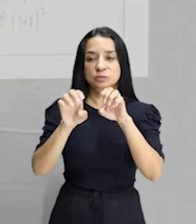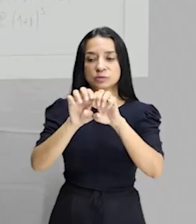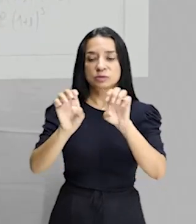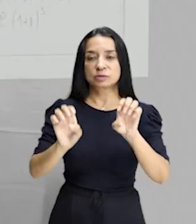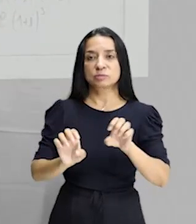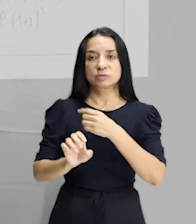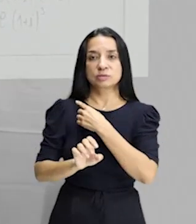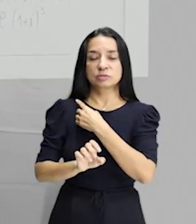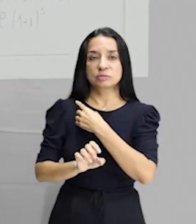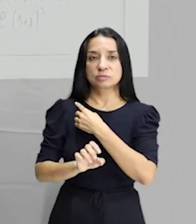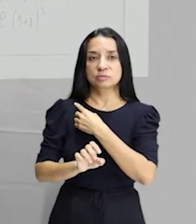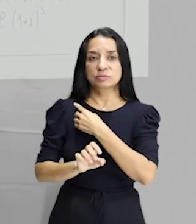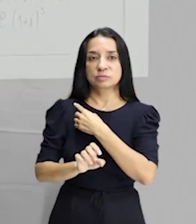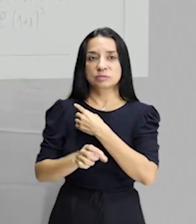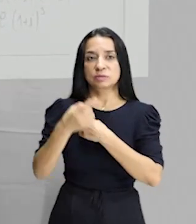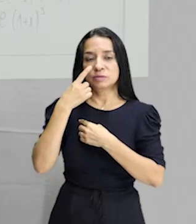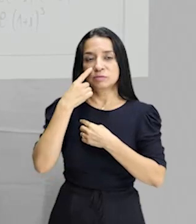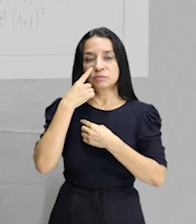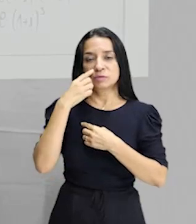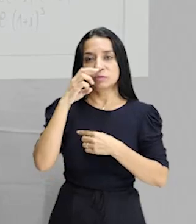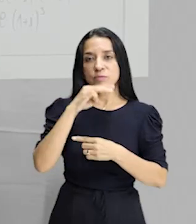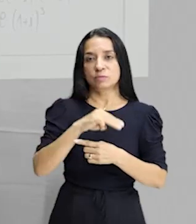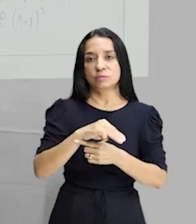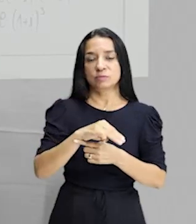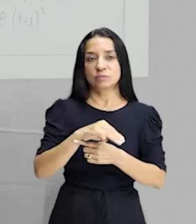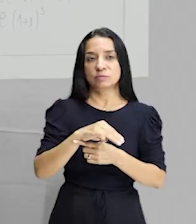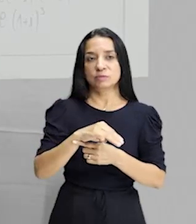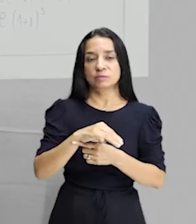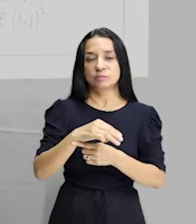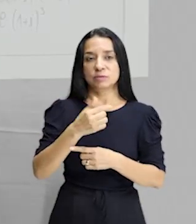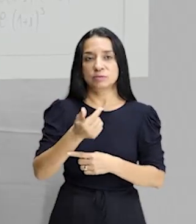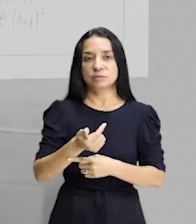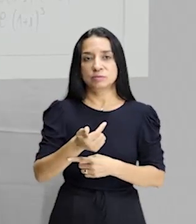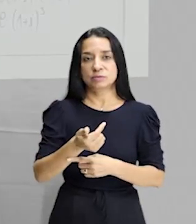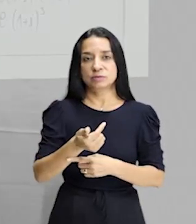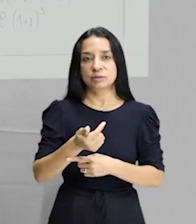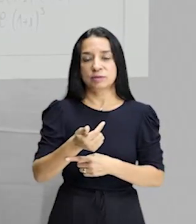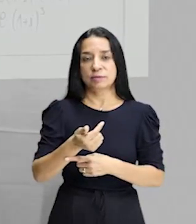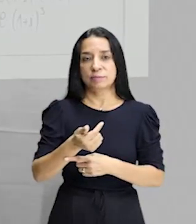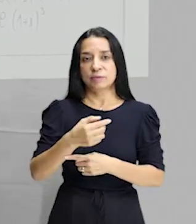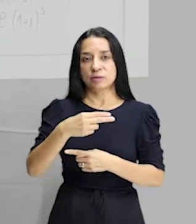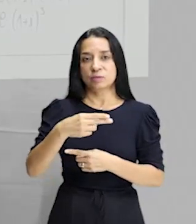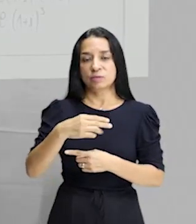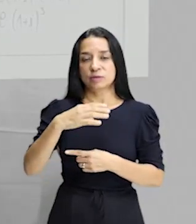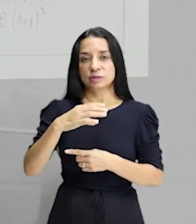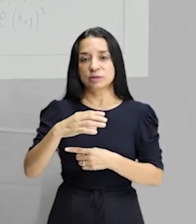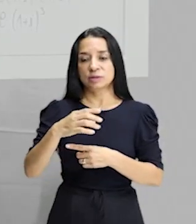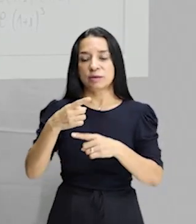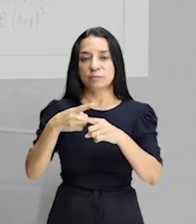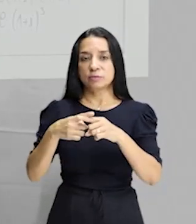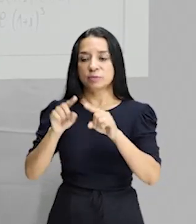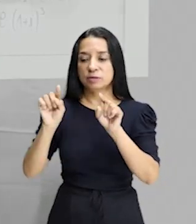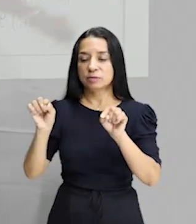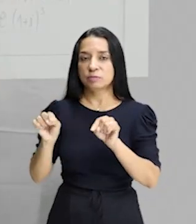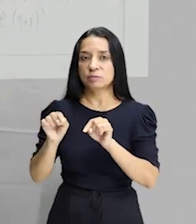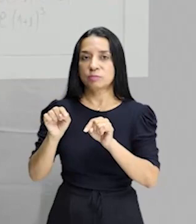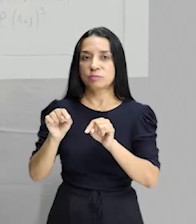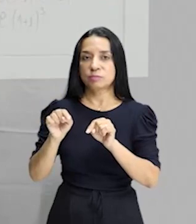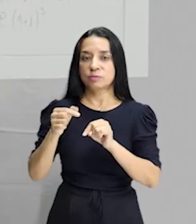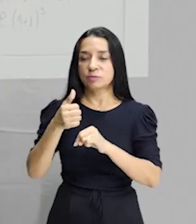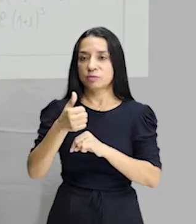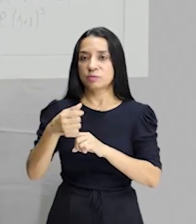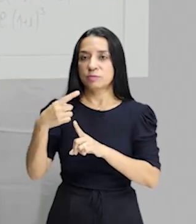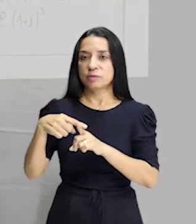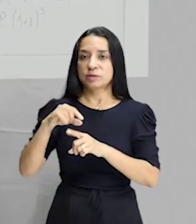você vai ter que o montante C montante 2 pode ser C multiplicado por 1 + I ao quadrado